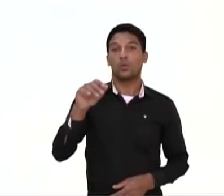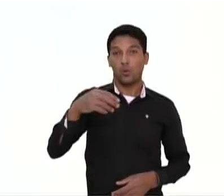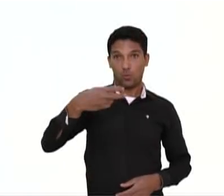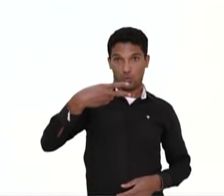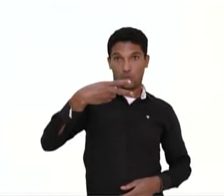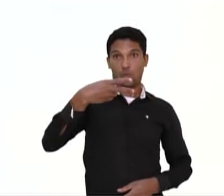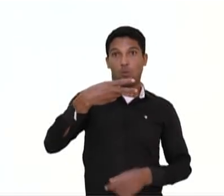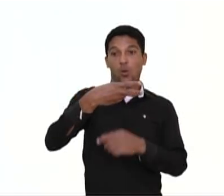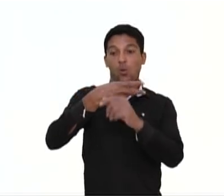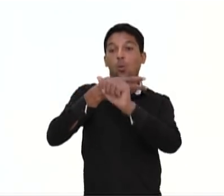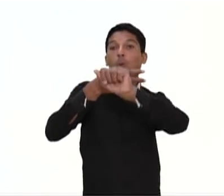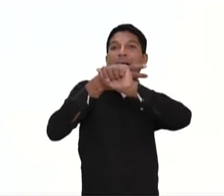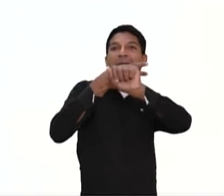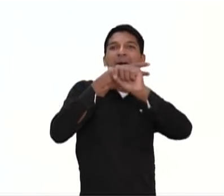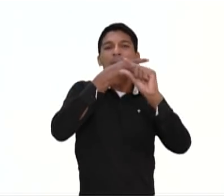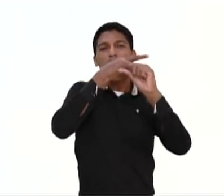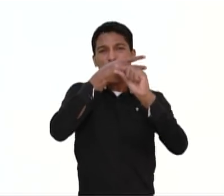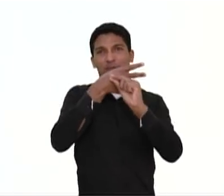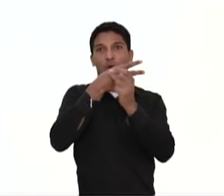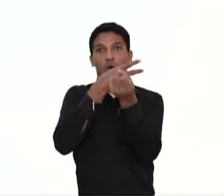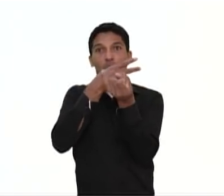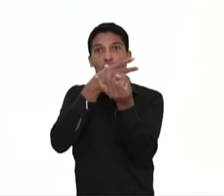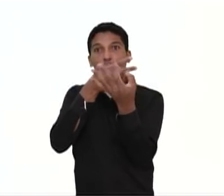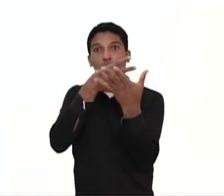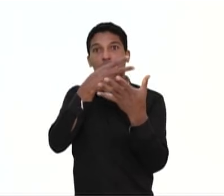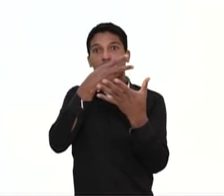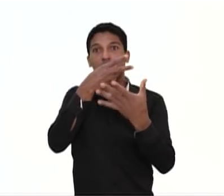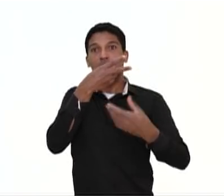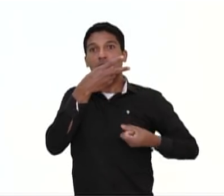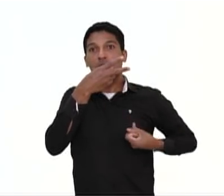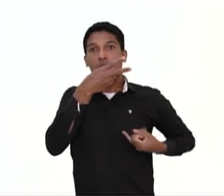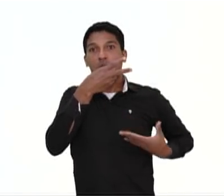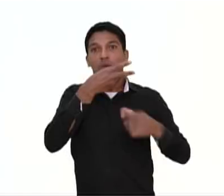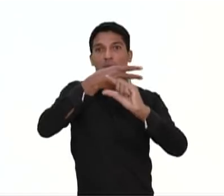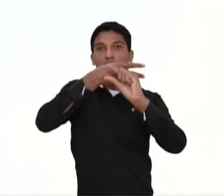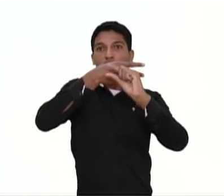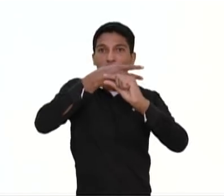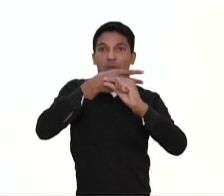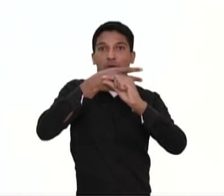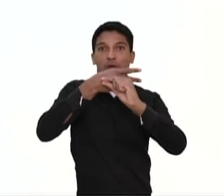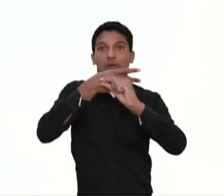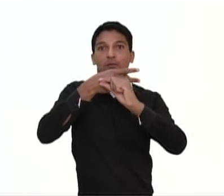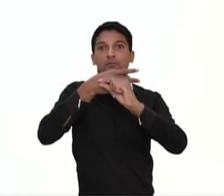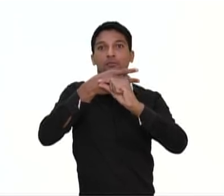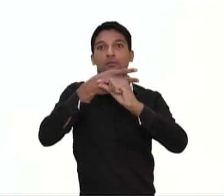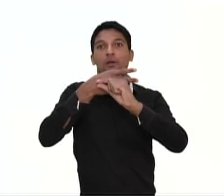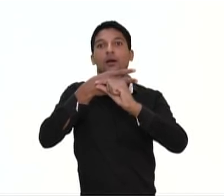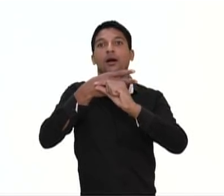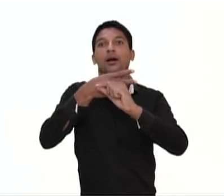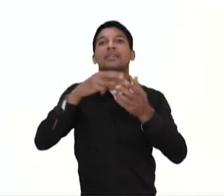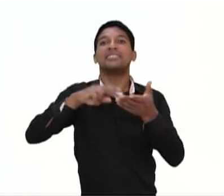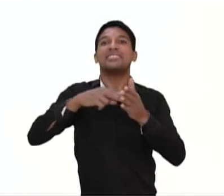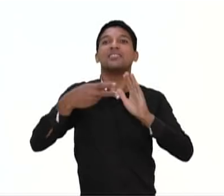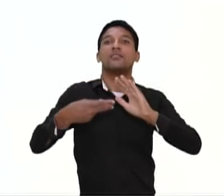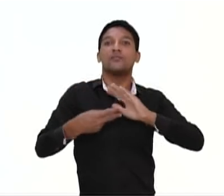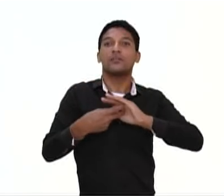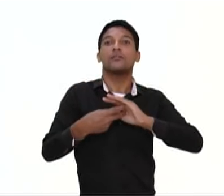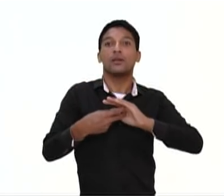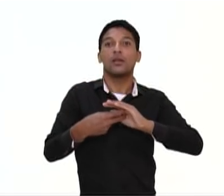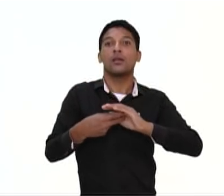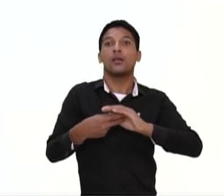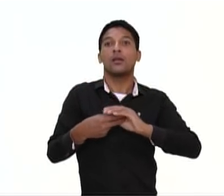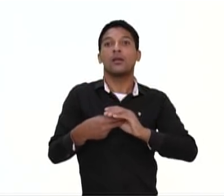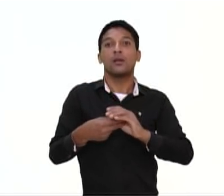valor absoluto do A, do coeficiente A de uma função quadrática, maior será a abertura da